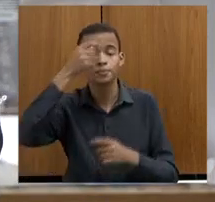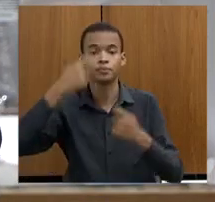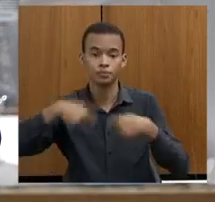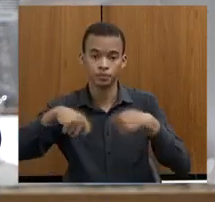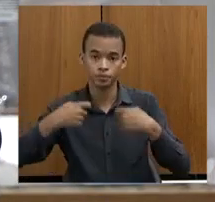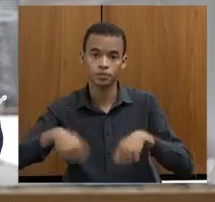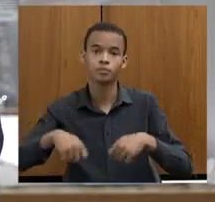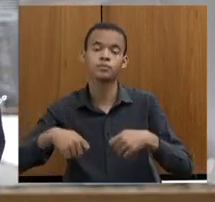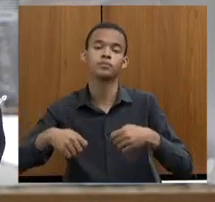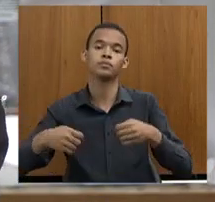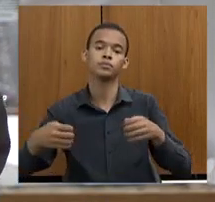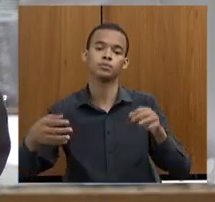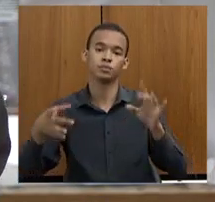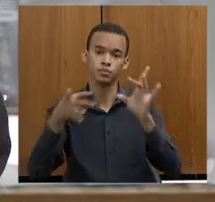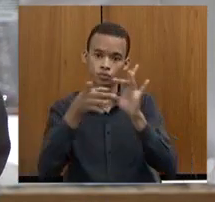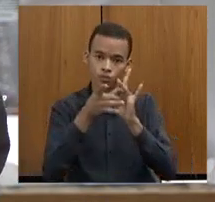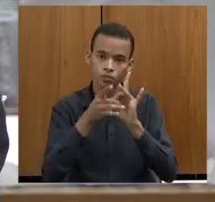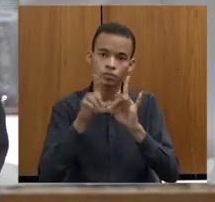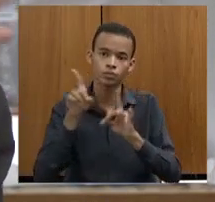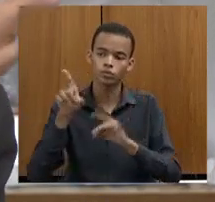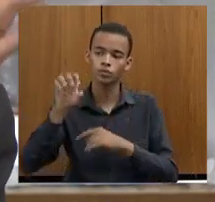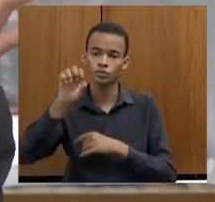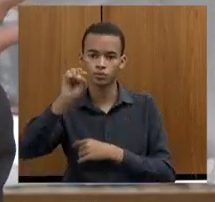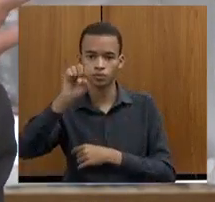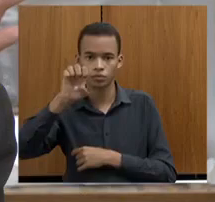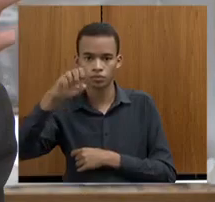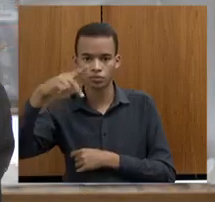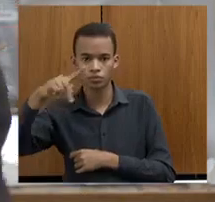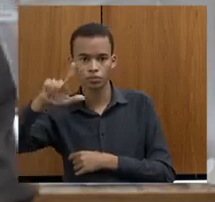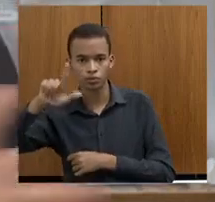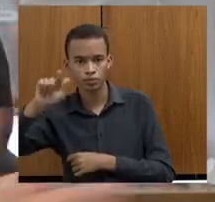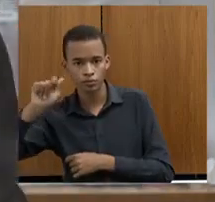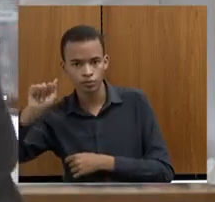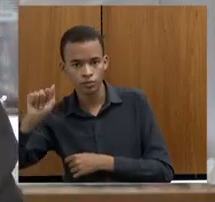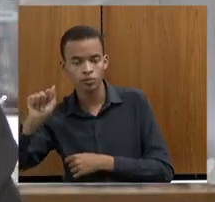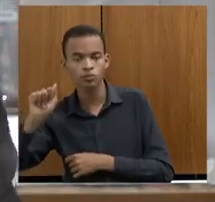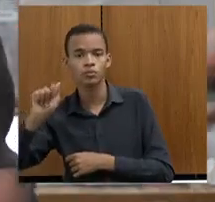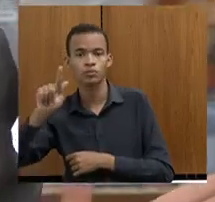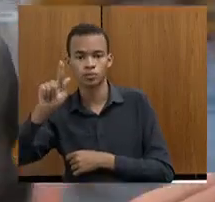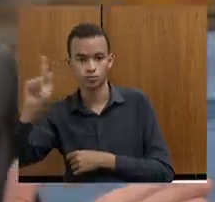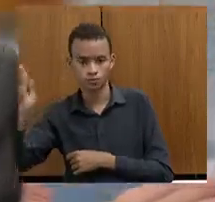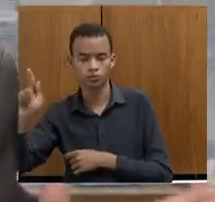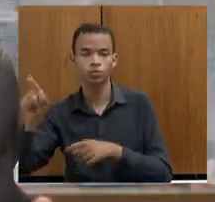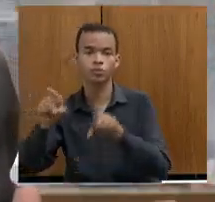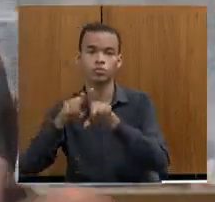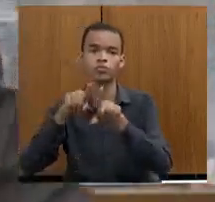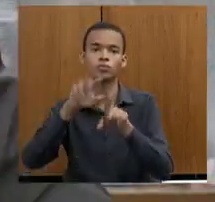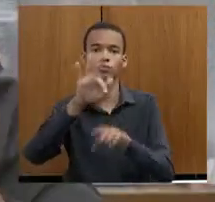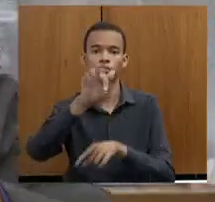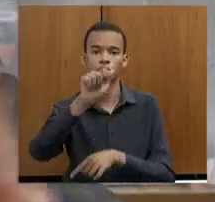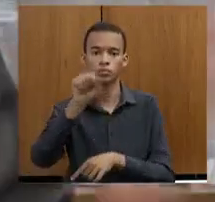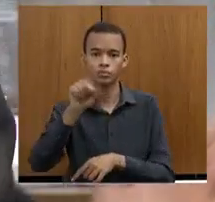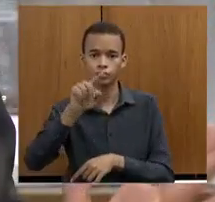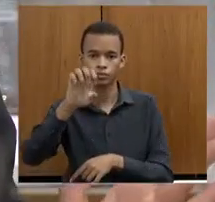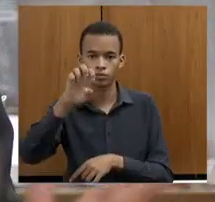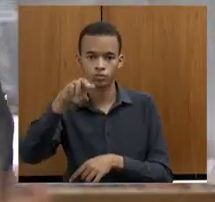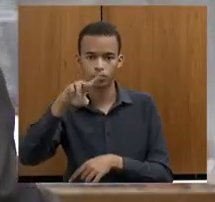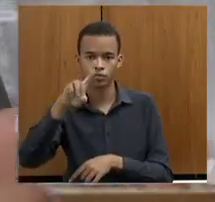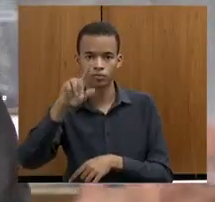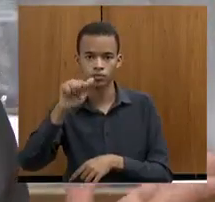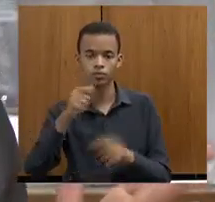serplag e Fazenda fazer uma previsão falou olha isso é direito do servidor então nós tem que botar isso aqui na pauta adianta querer